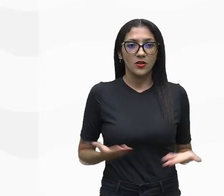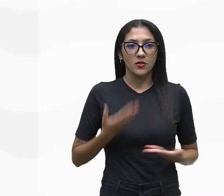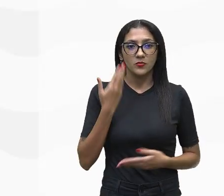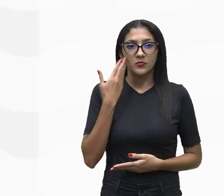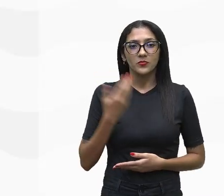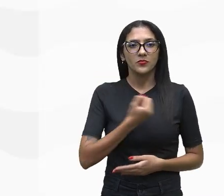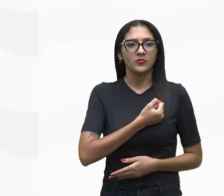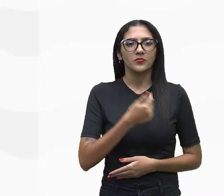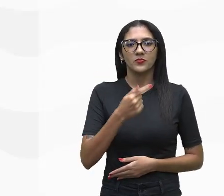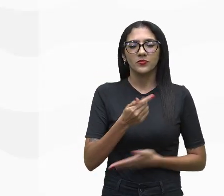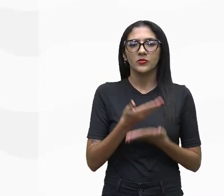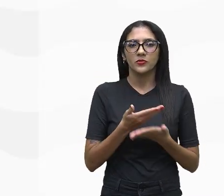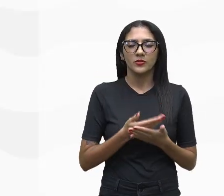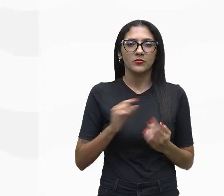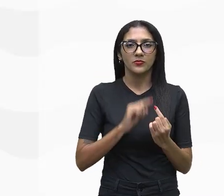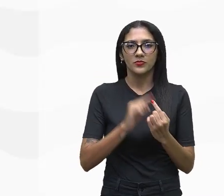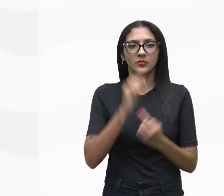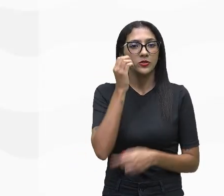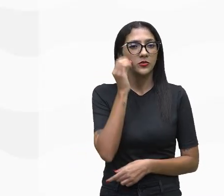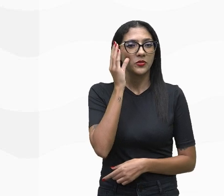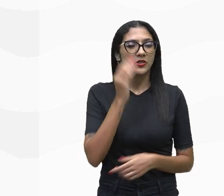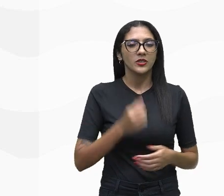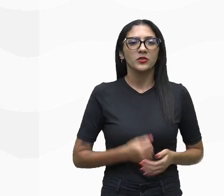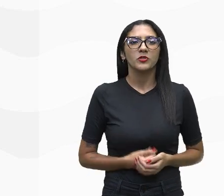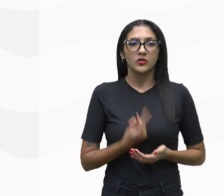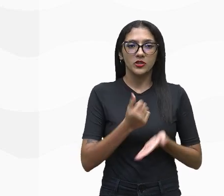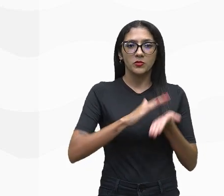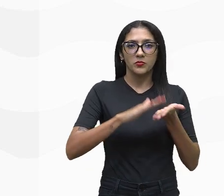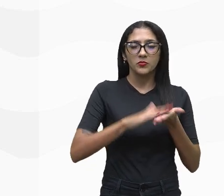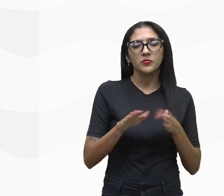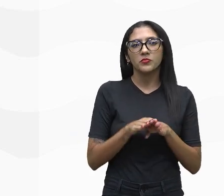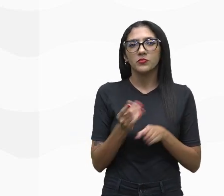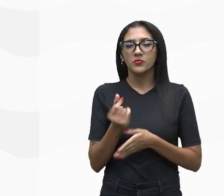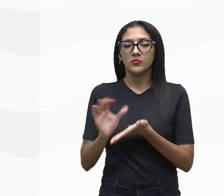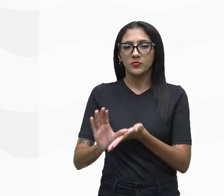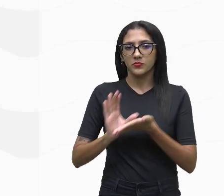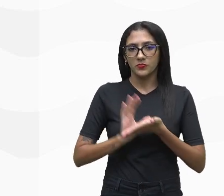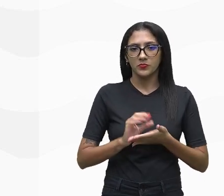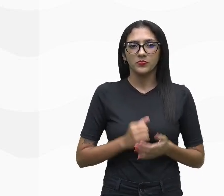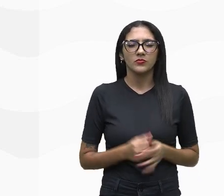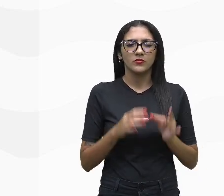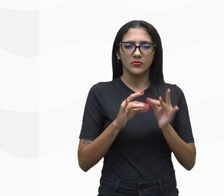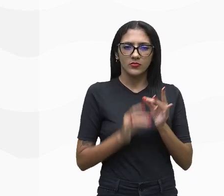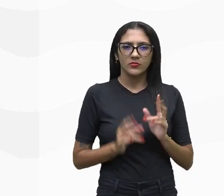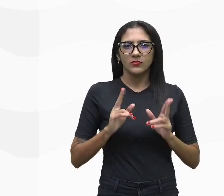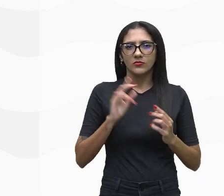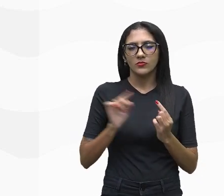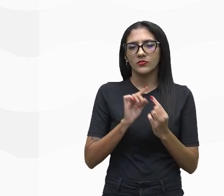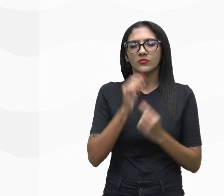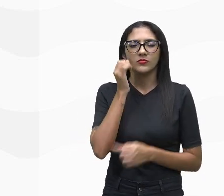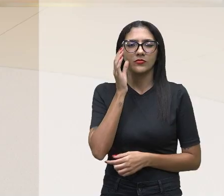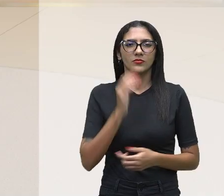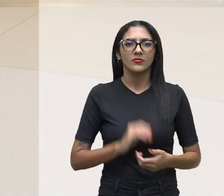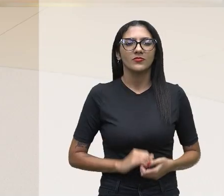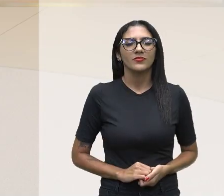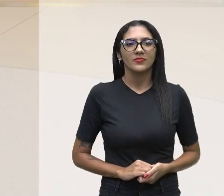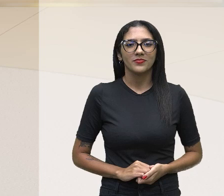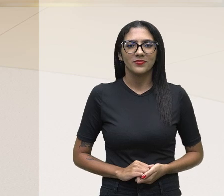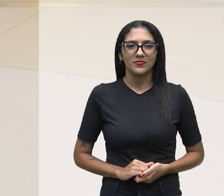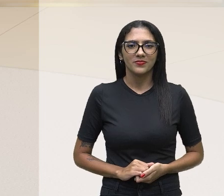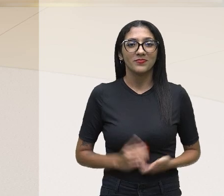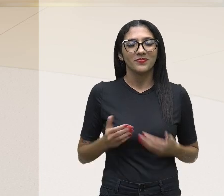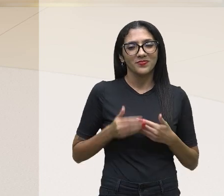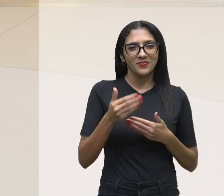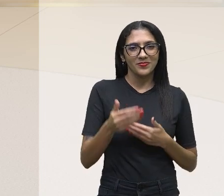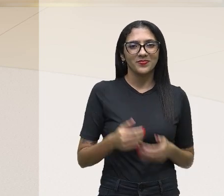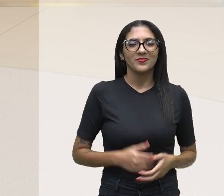de número 7, objeto de conhecimento, receitas e despesas, detalhamento, receitas e despesas.